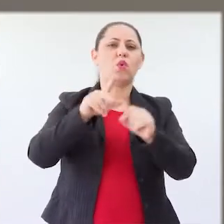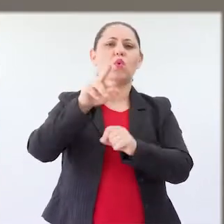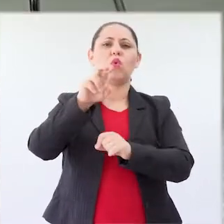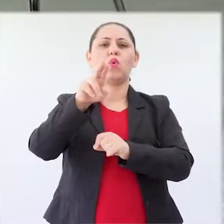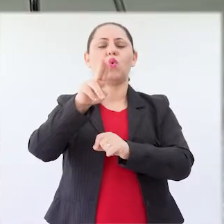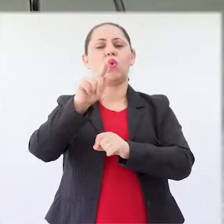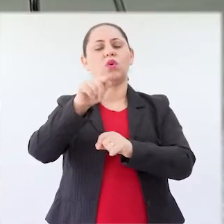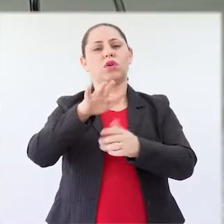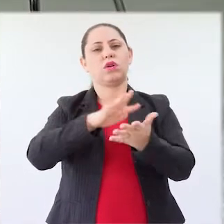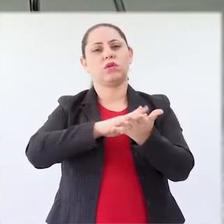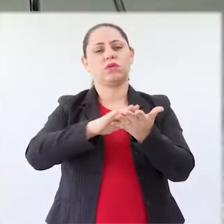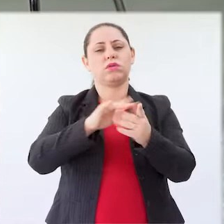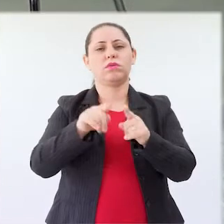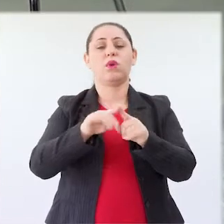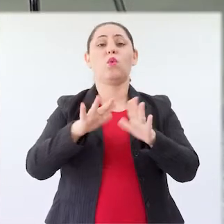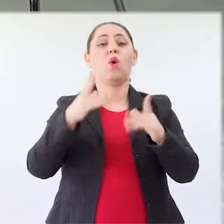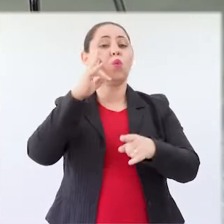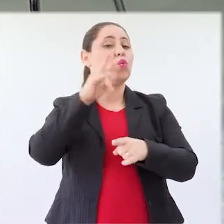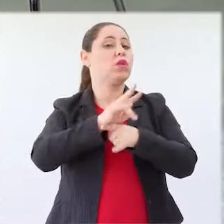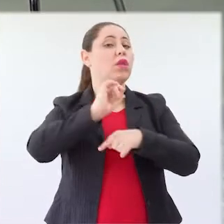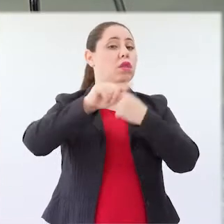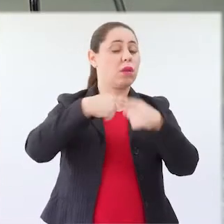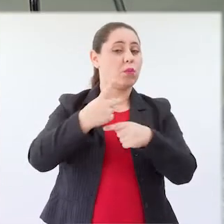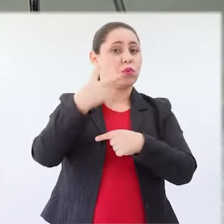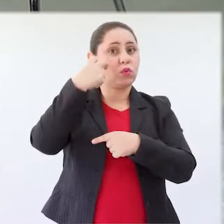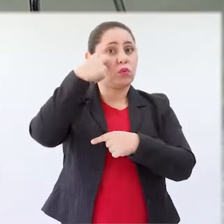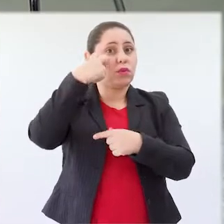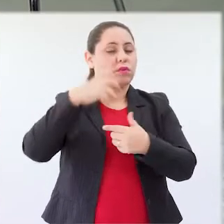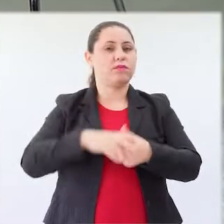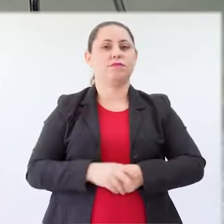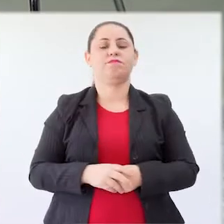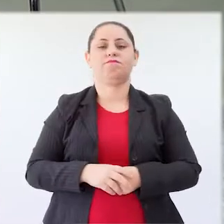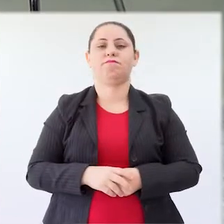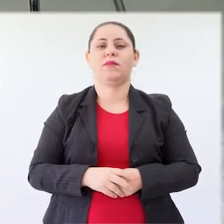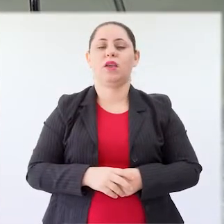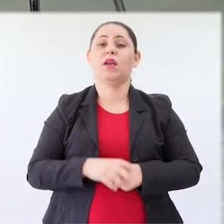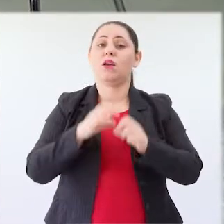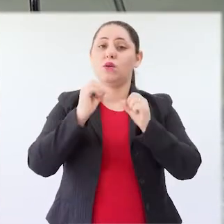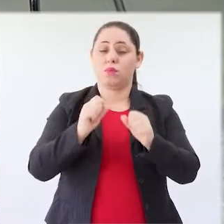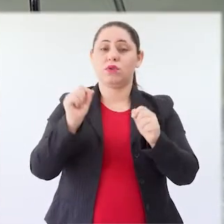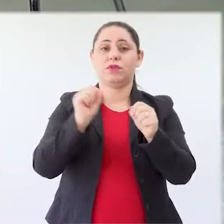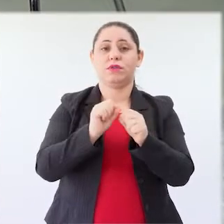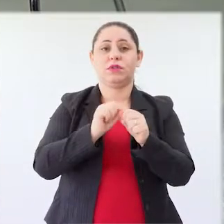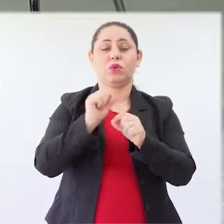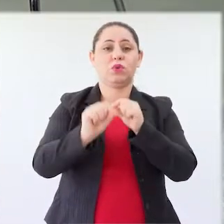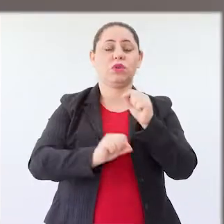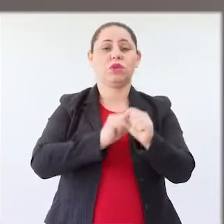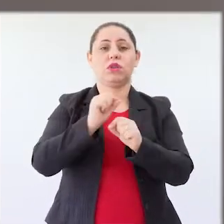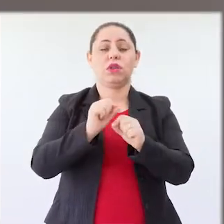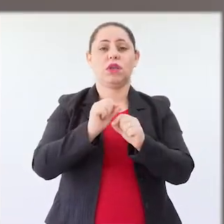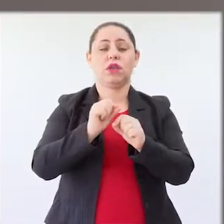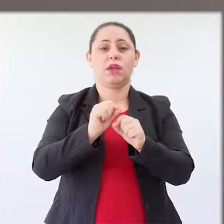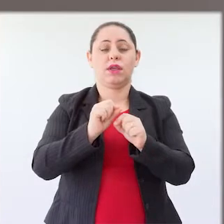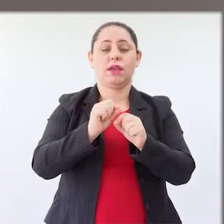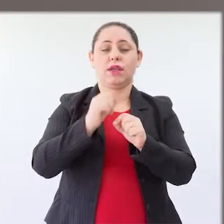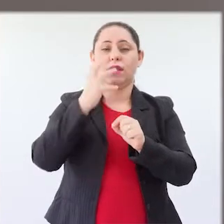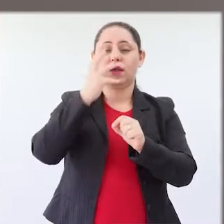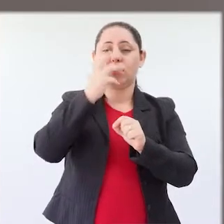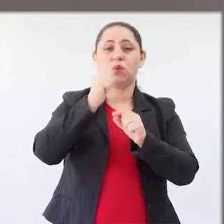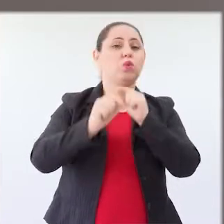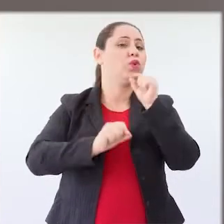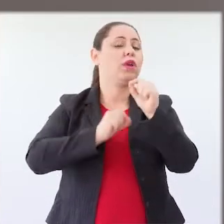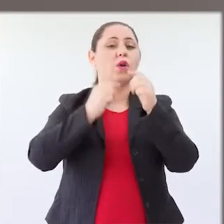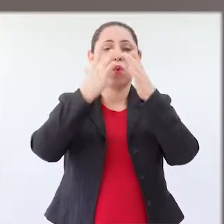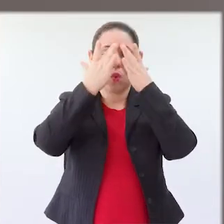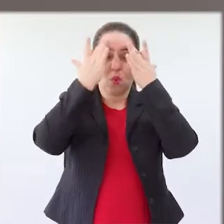e os cuidados após a aplicação? A toxina botulínica, então, a gente pode realizar principalmente na parte estética, né?